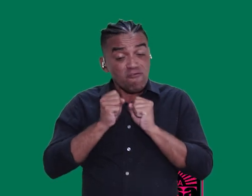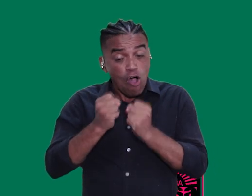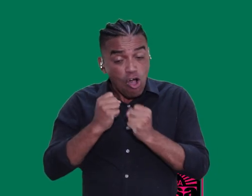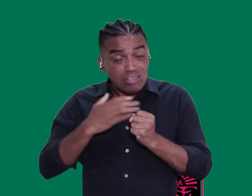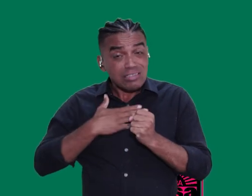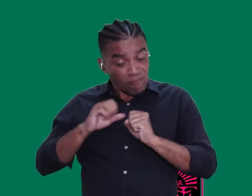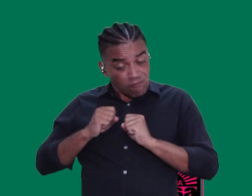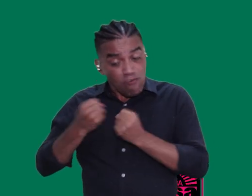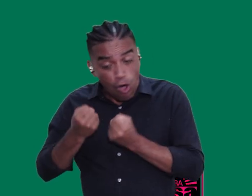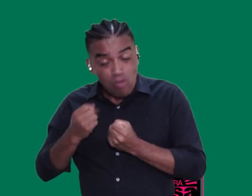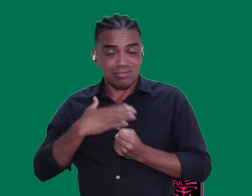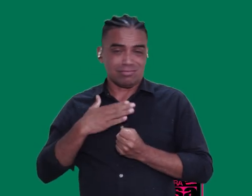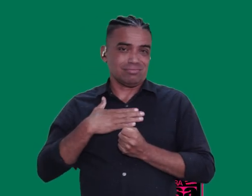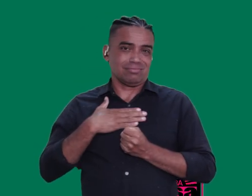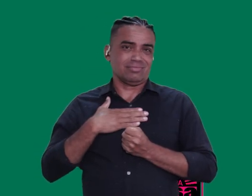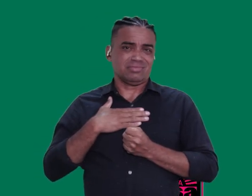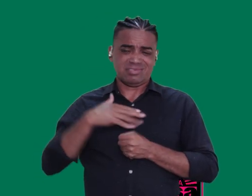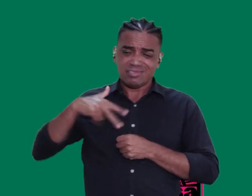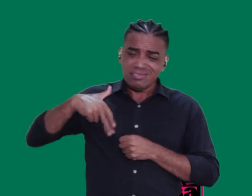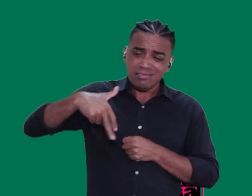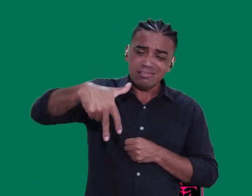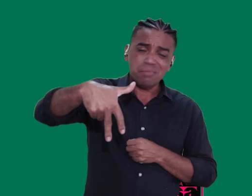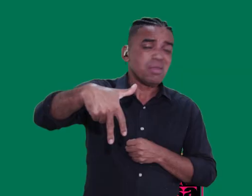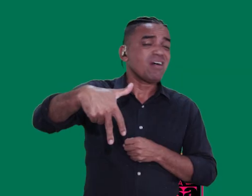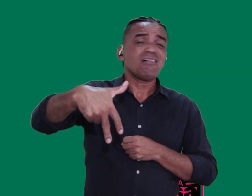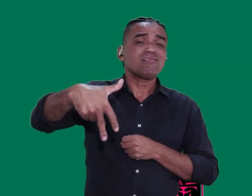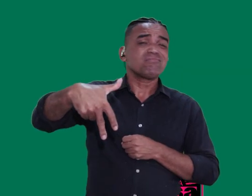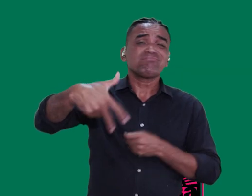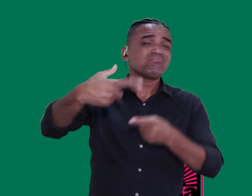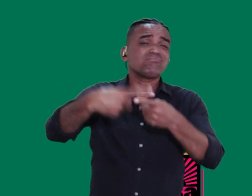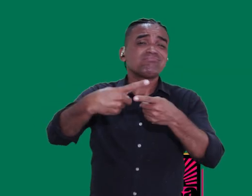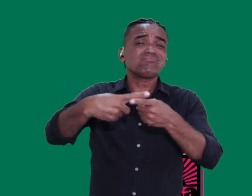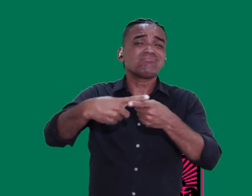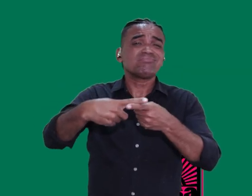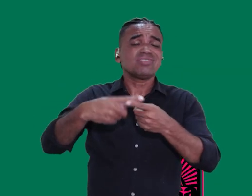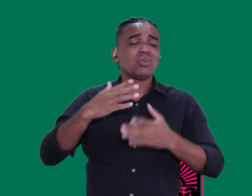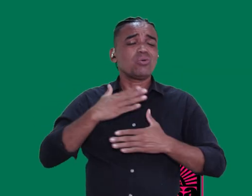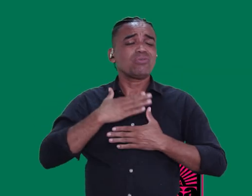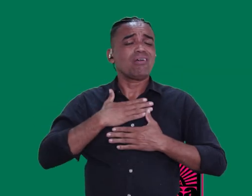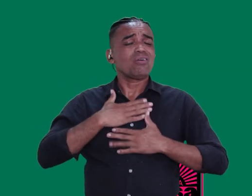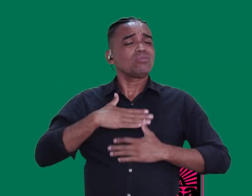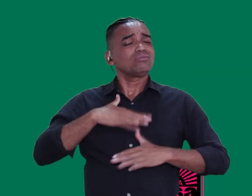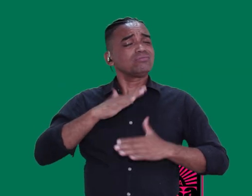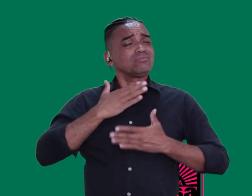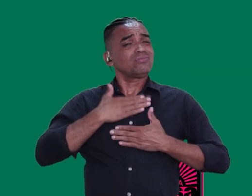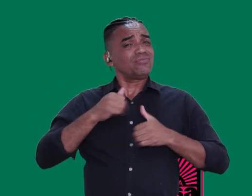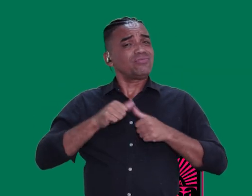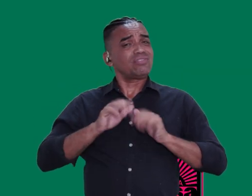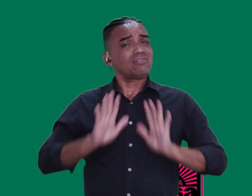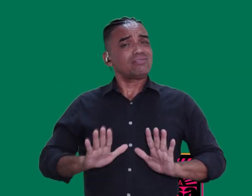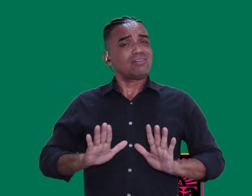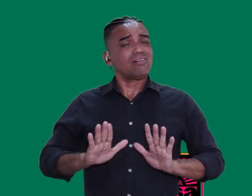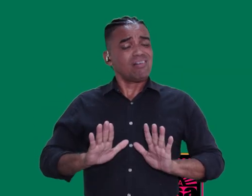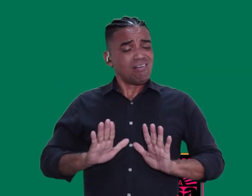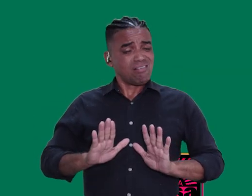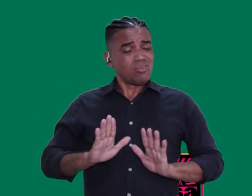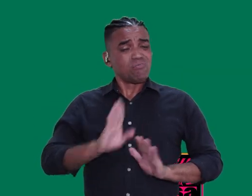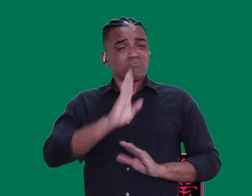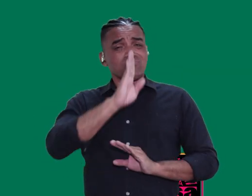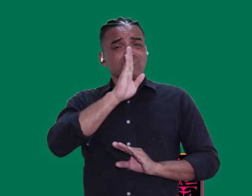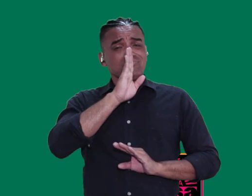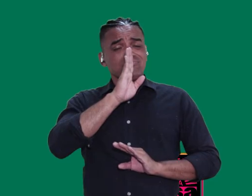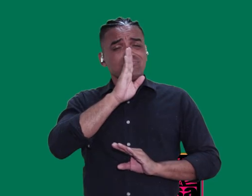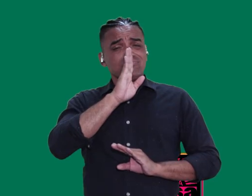forcem. Caminhar para quê? Deixe-me quedar. Deixe-me